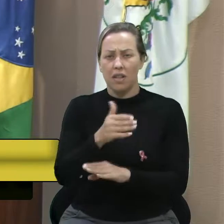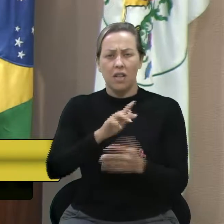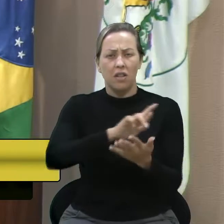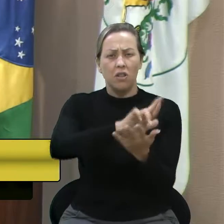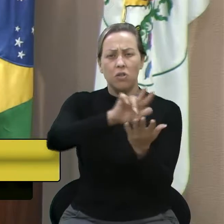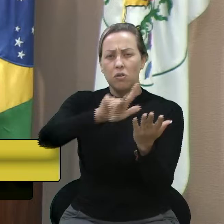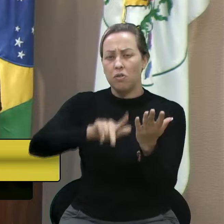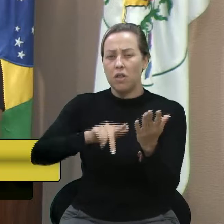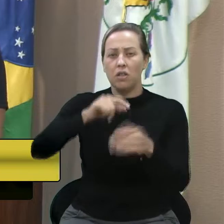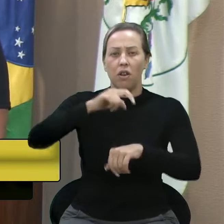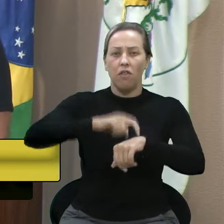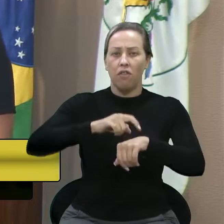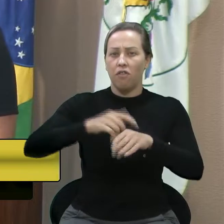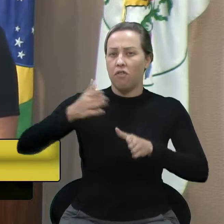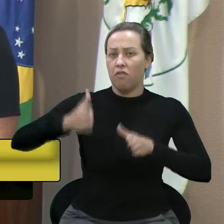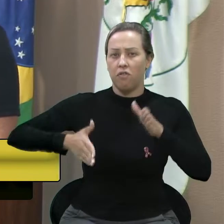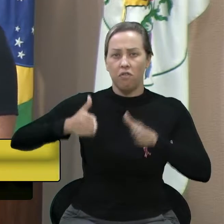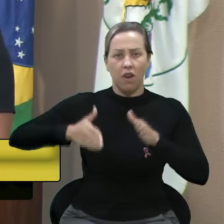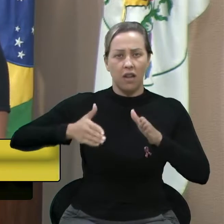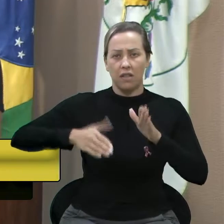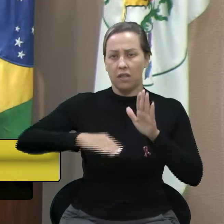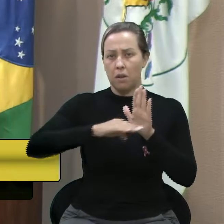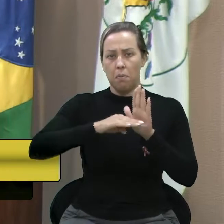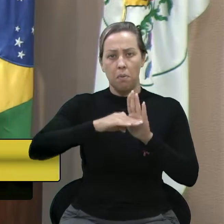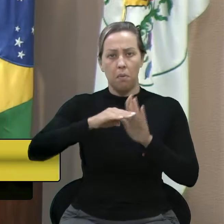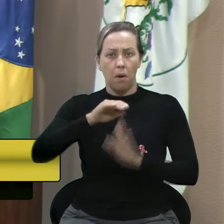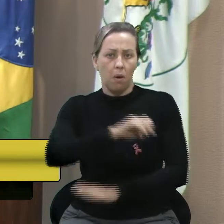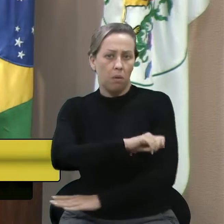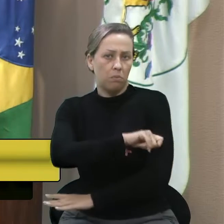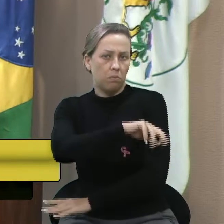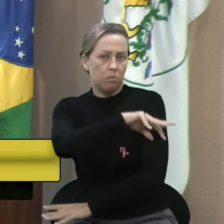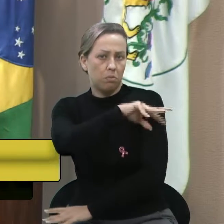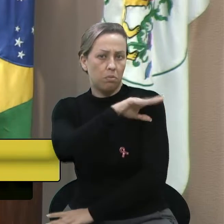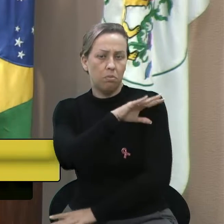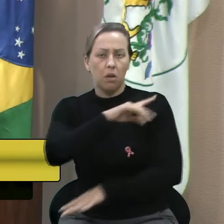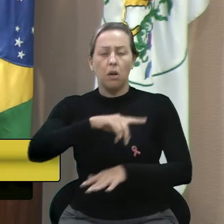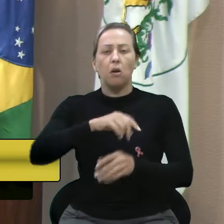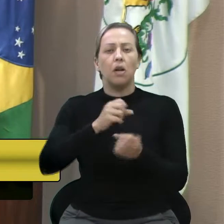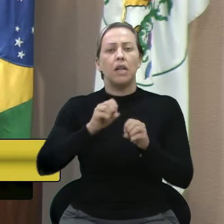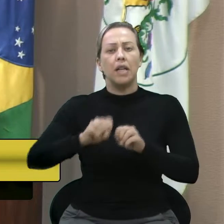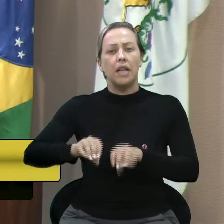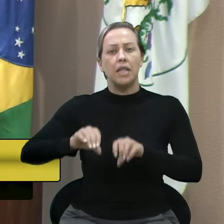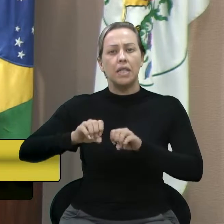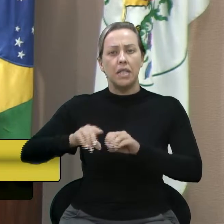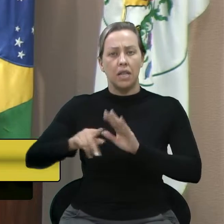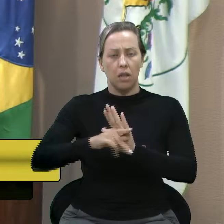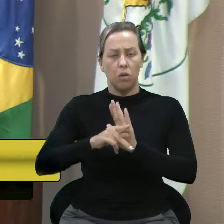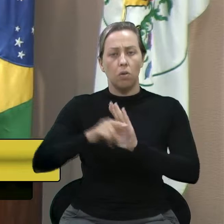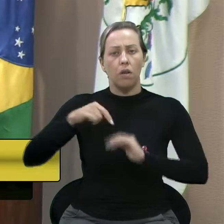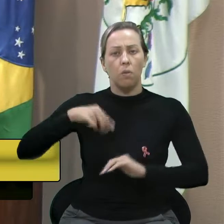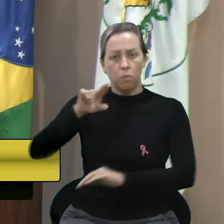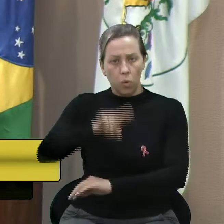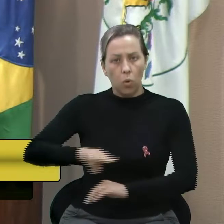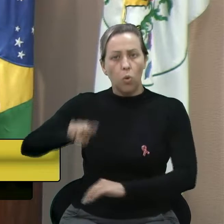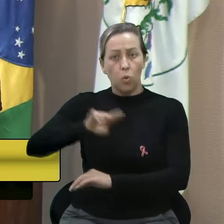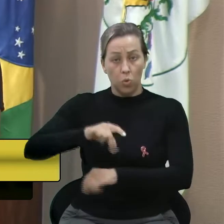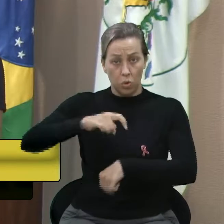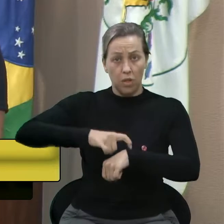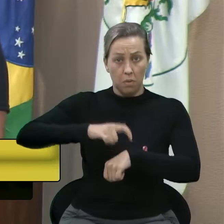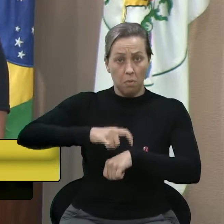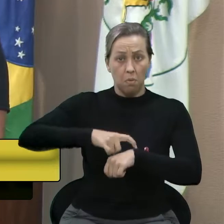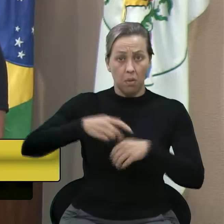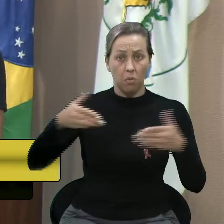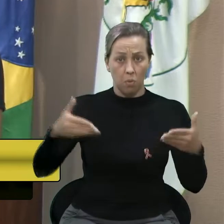diferentes etapas, níveis e modalidades de ensino. Eu utilizo hoje esse espaço